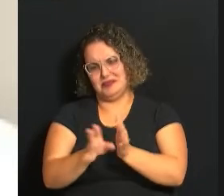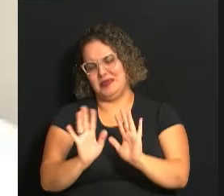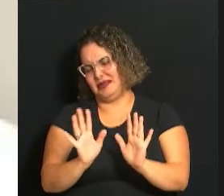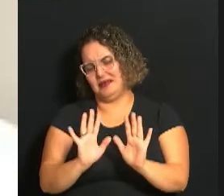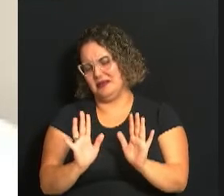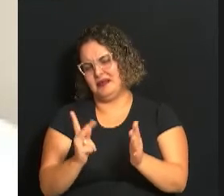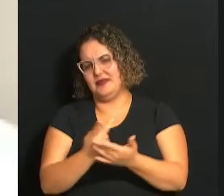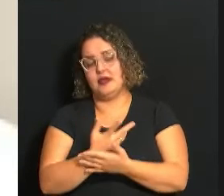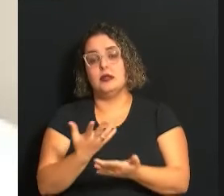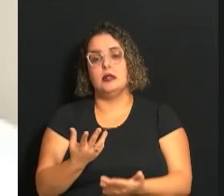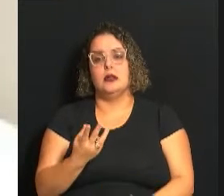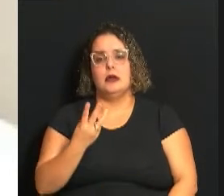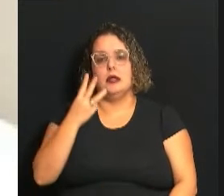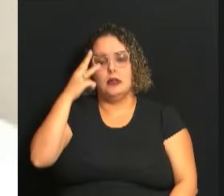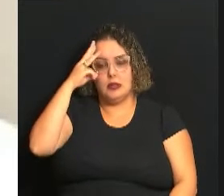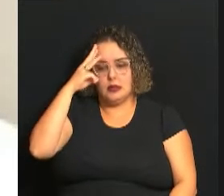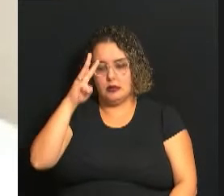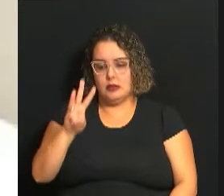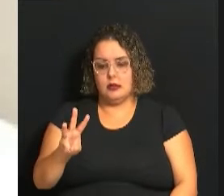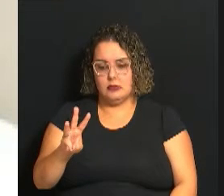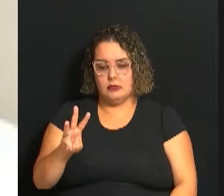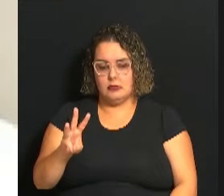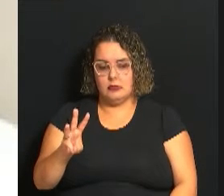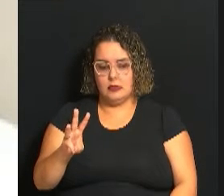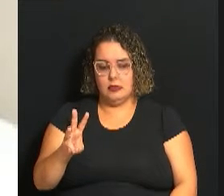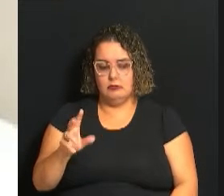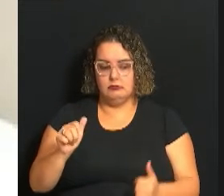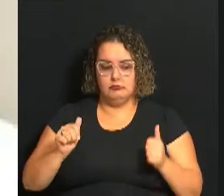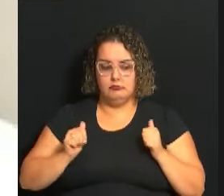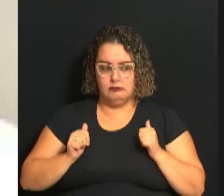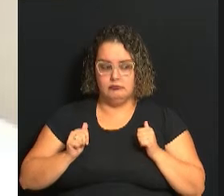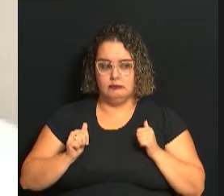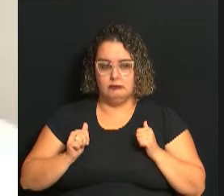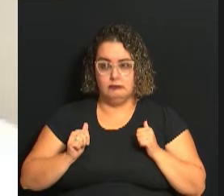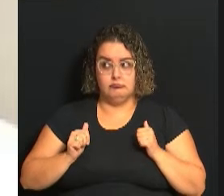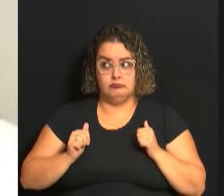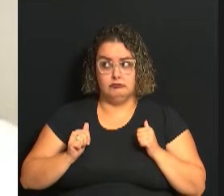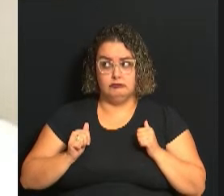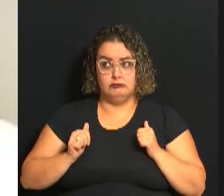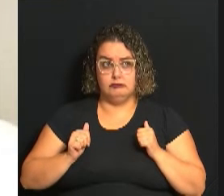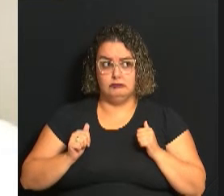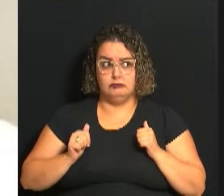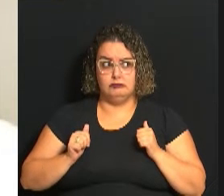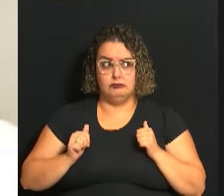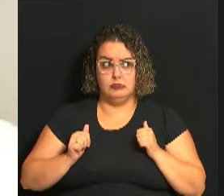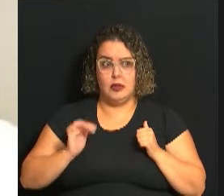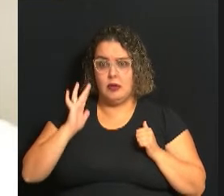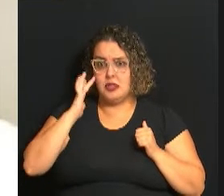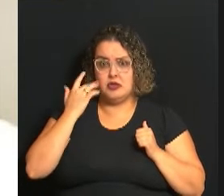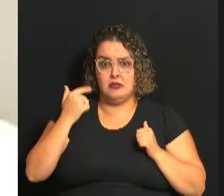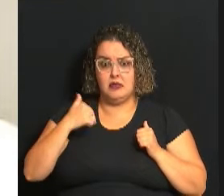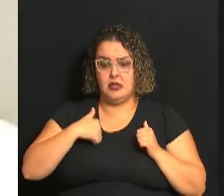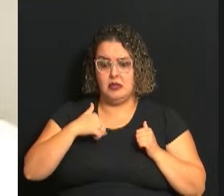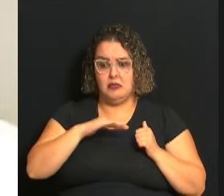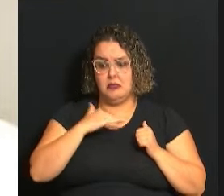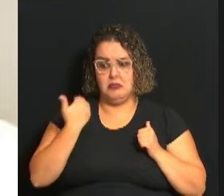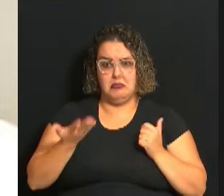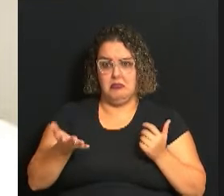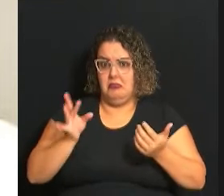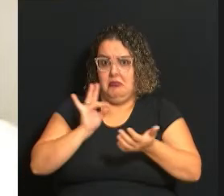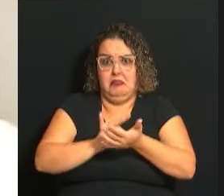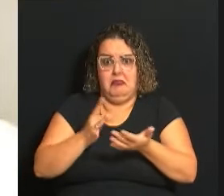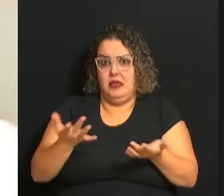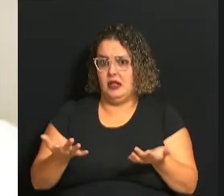fiquei 3 dias, diria que travado, né, eu não sabia o que pensar, eu só achava que eu iria morrer, essa é a verdade, que eu não